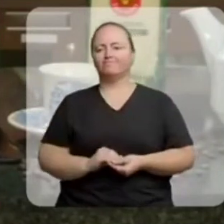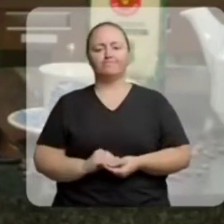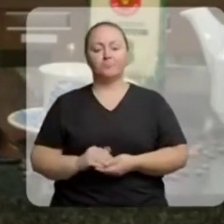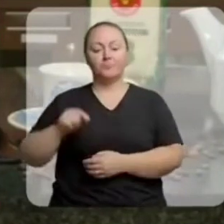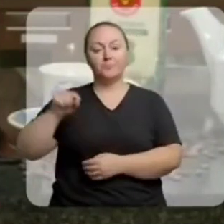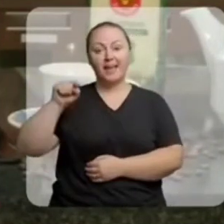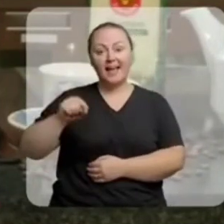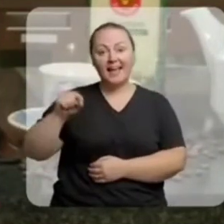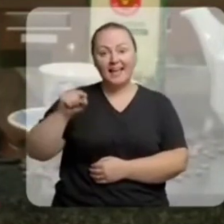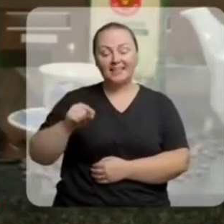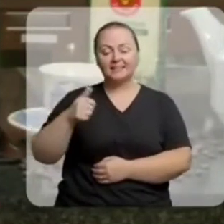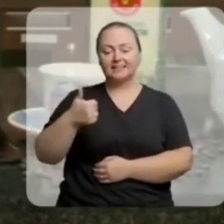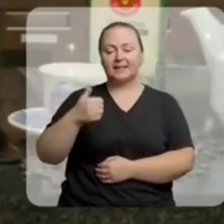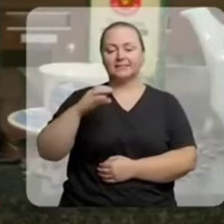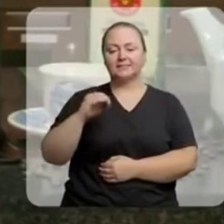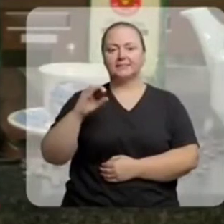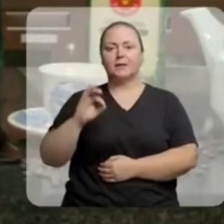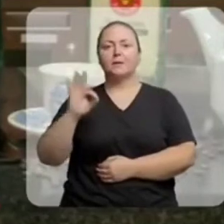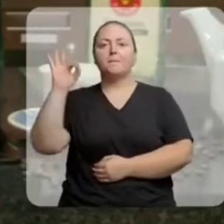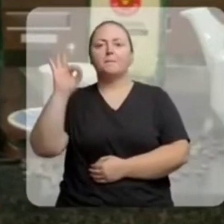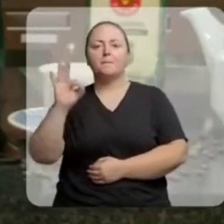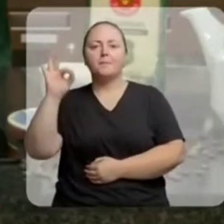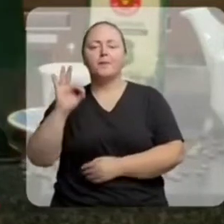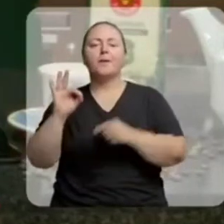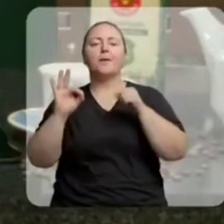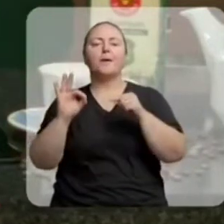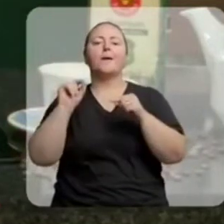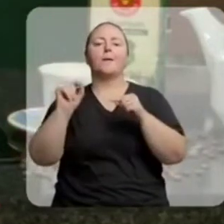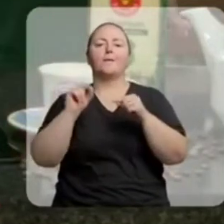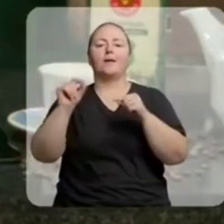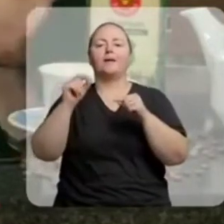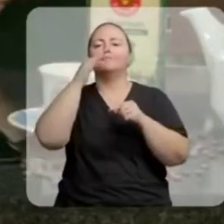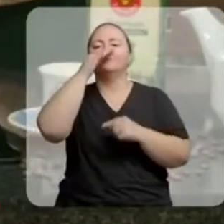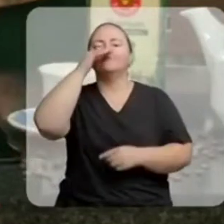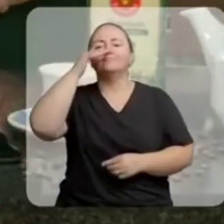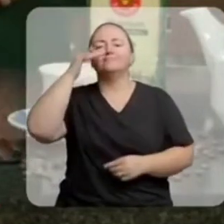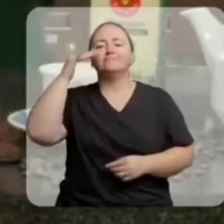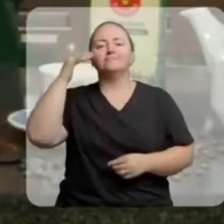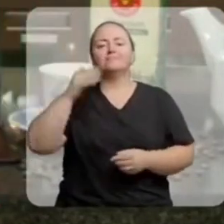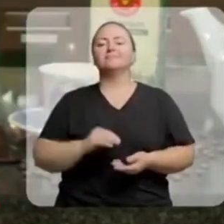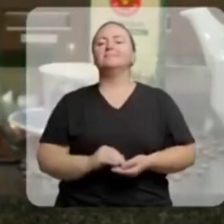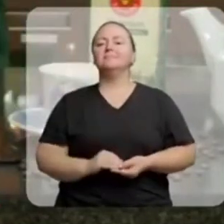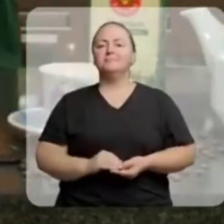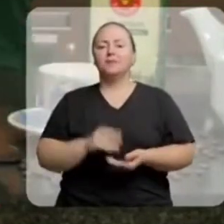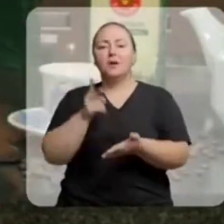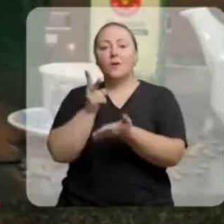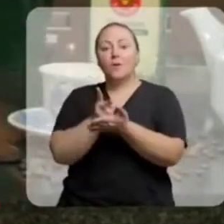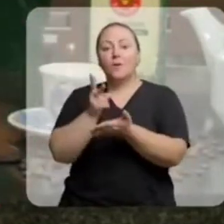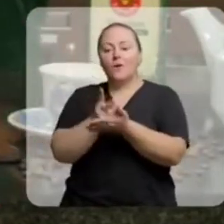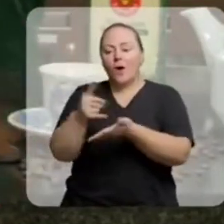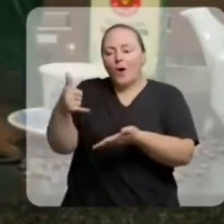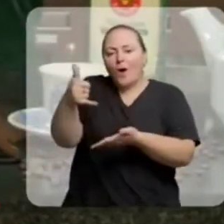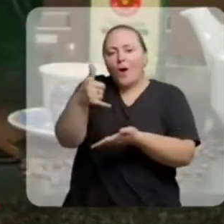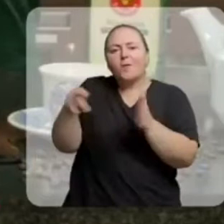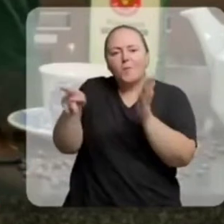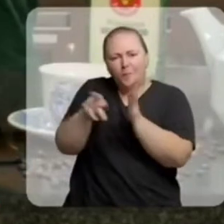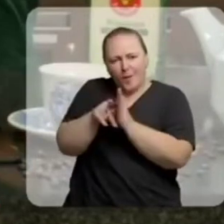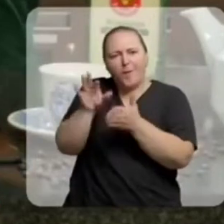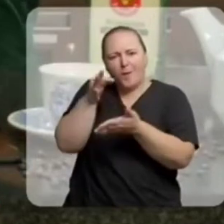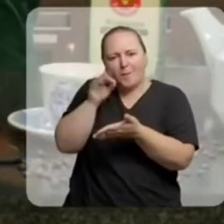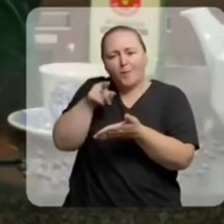resultado 100% dos aromas e sabores. Por quê? Ele não tira os óleos do café.